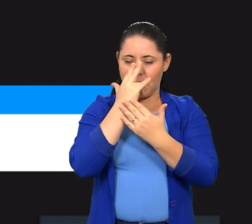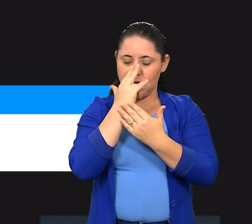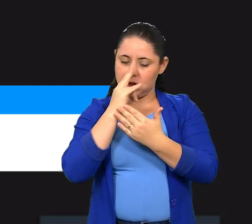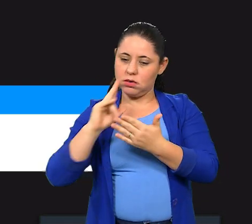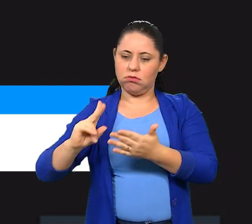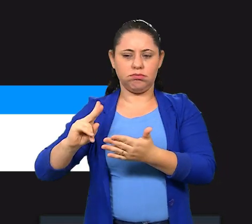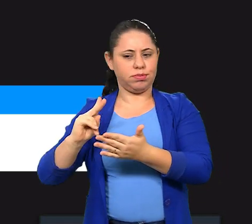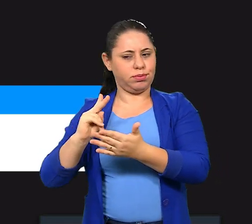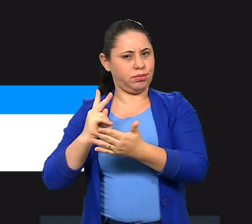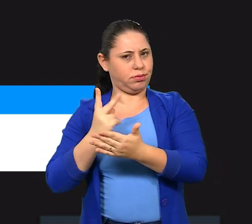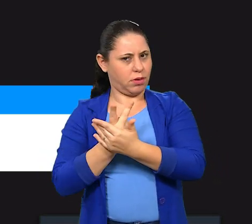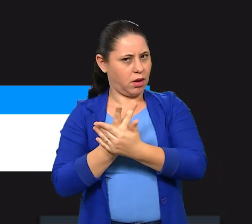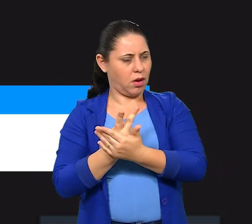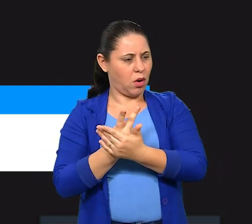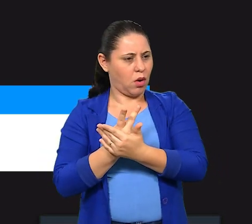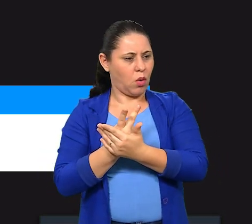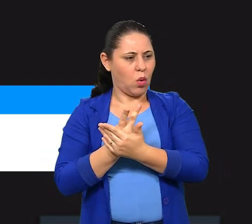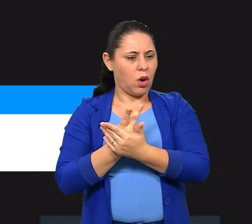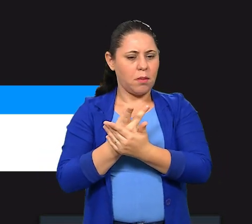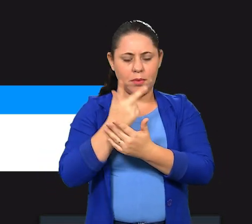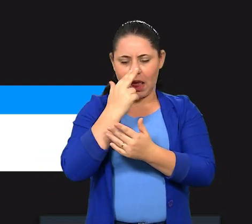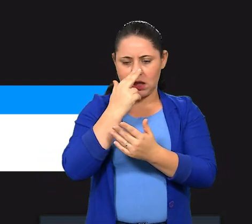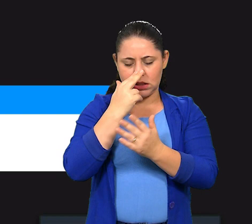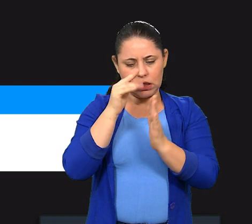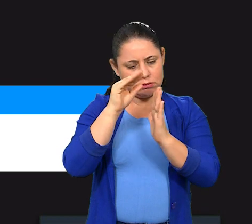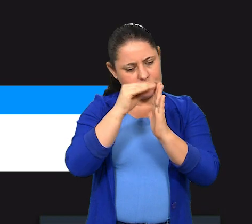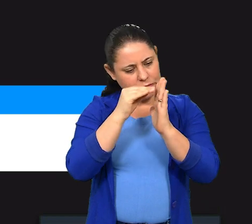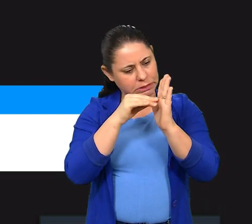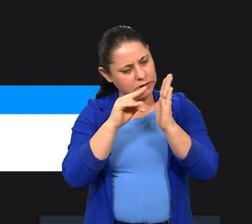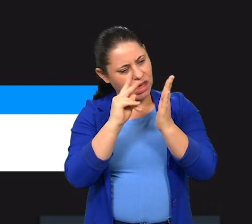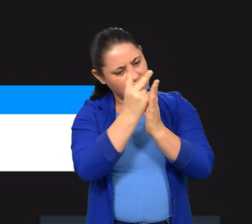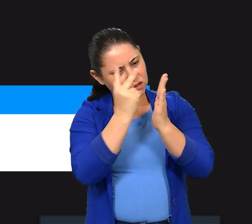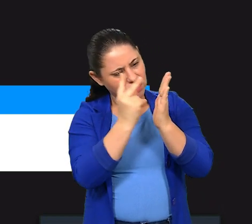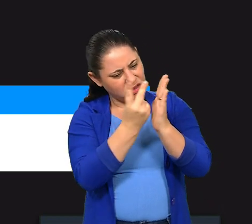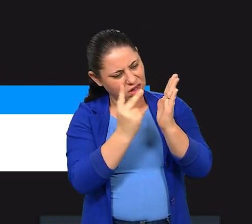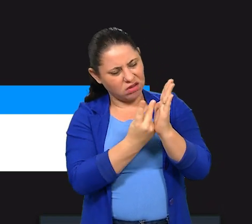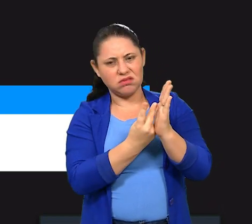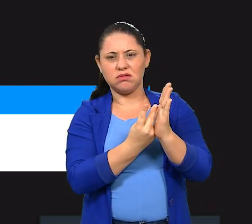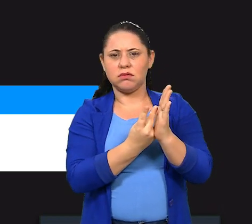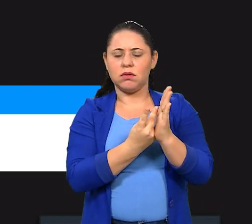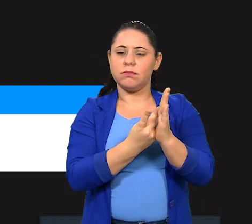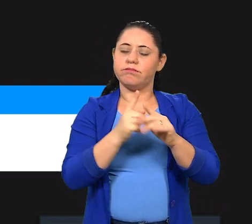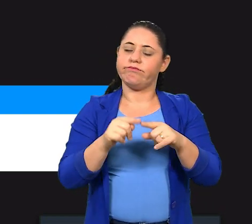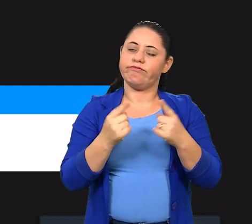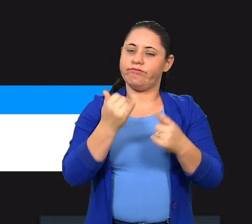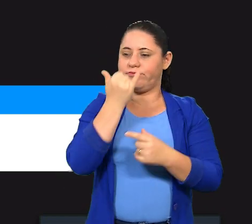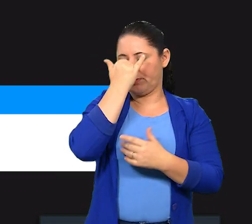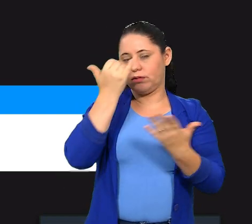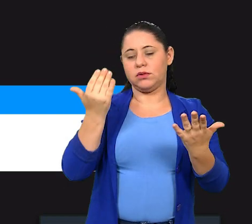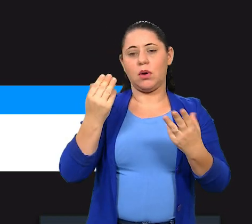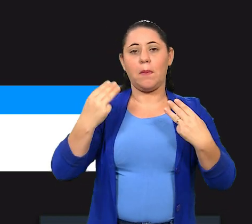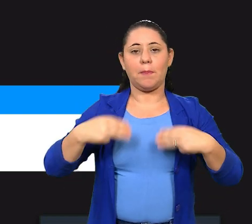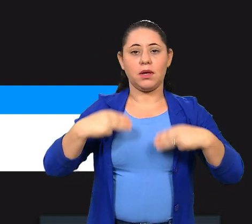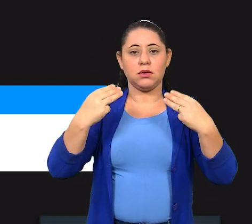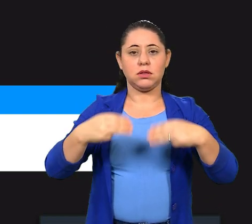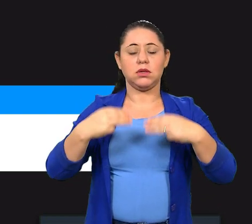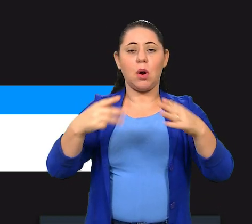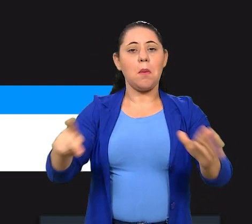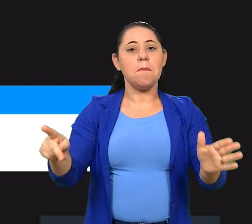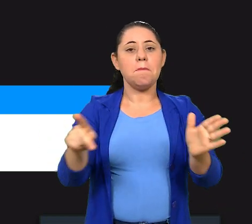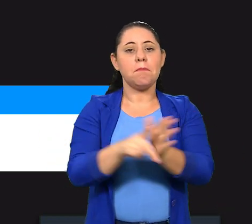aquilo que se houver Quem disse irregularidade são indícios que se apure Infelizmente